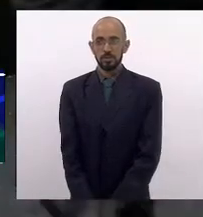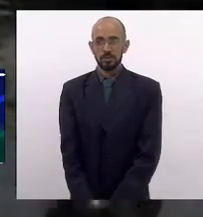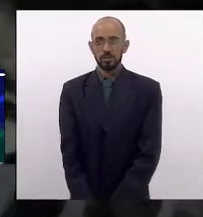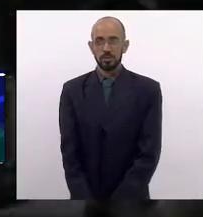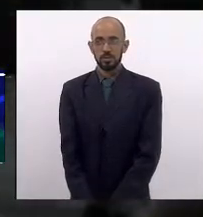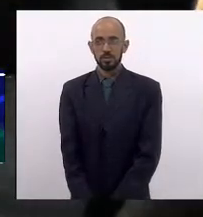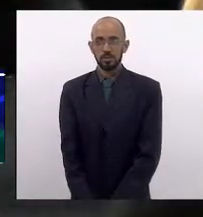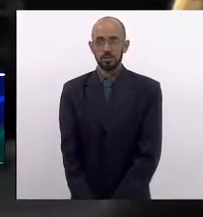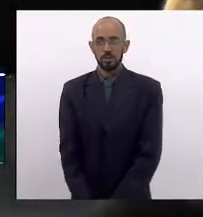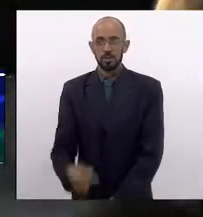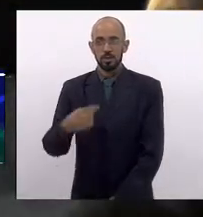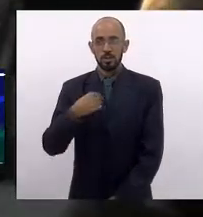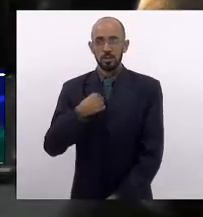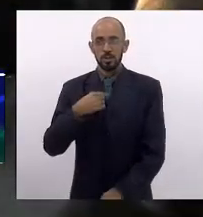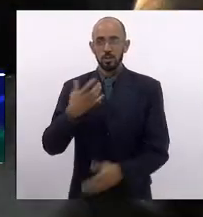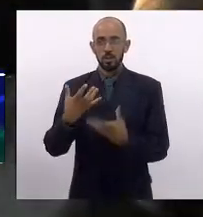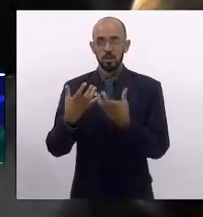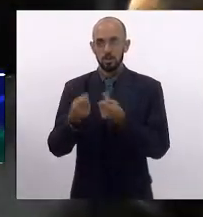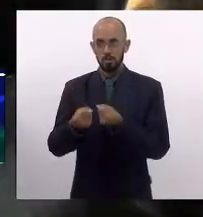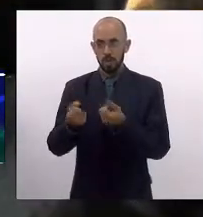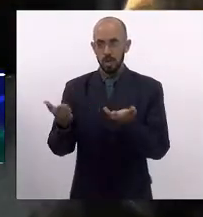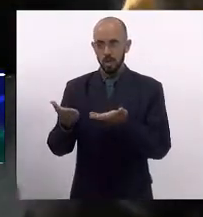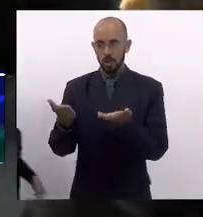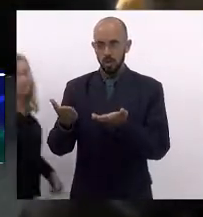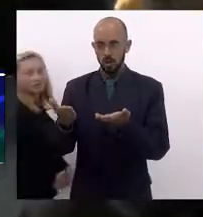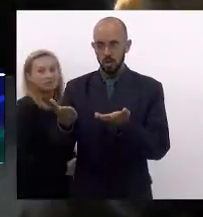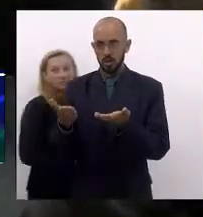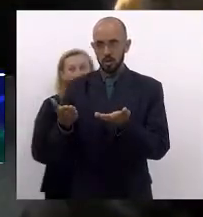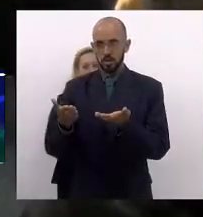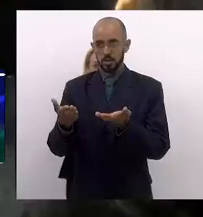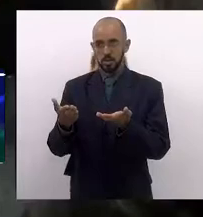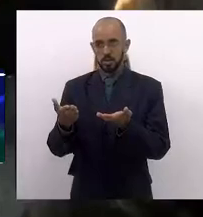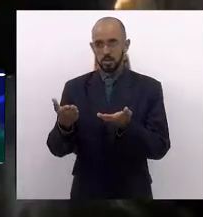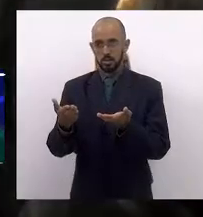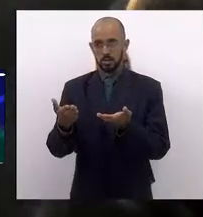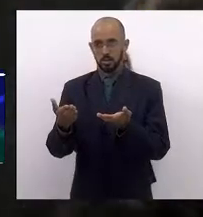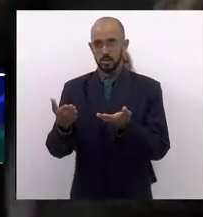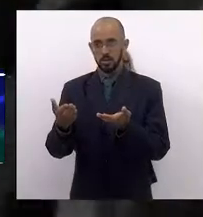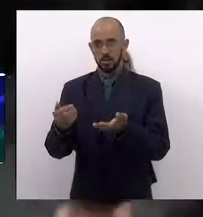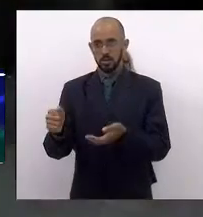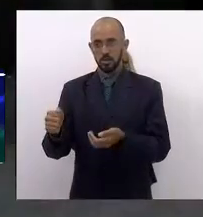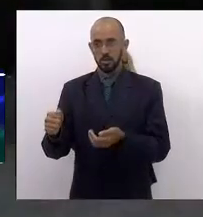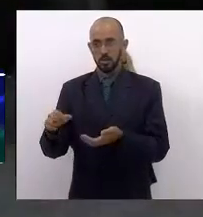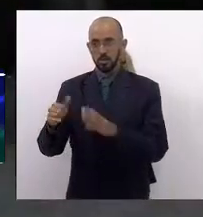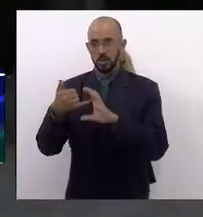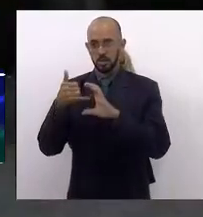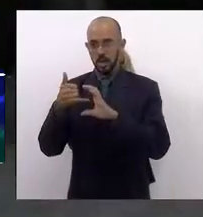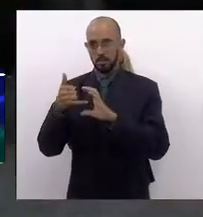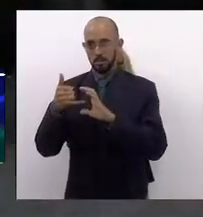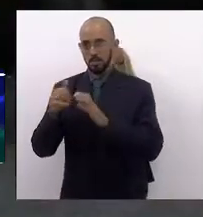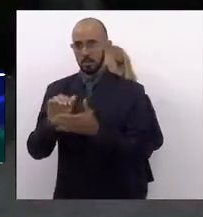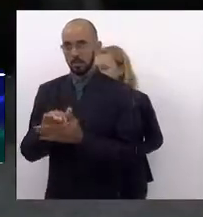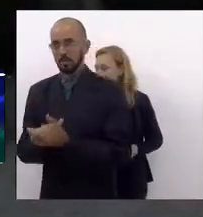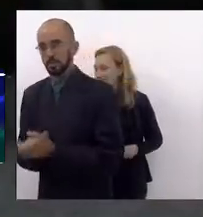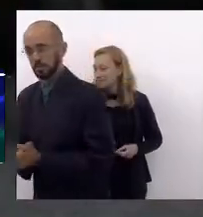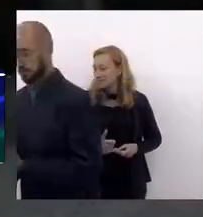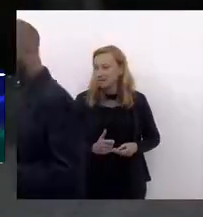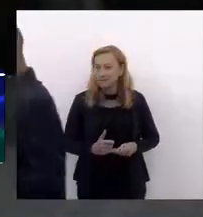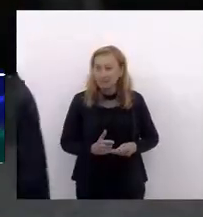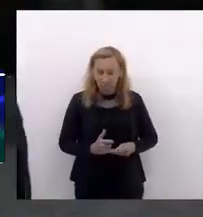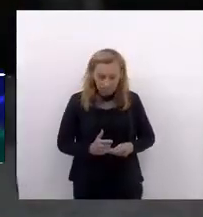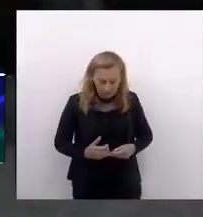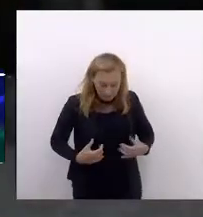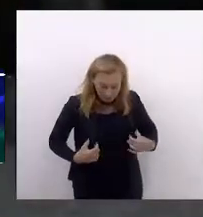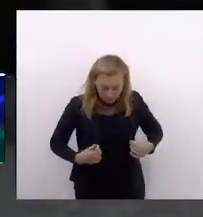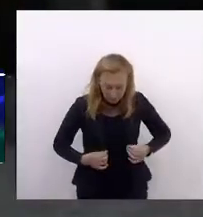distantes Deputado Átila Nunes Eu Acabo de receber agora um o Zap dirigido a vossa